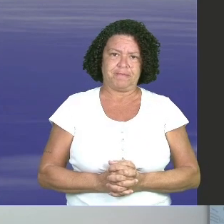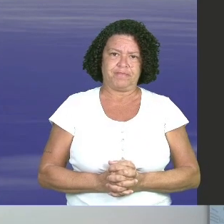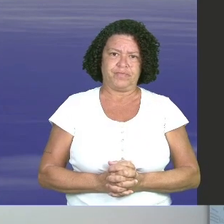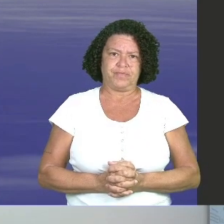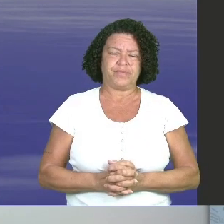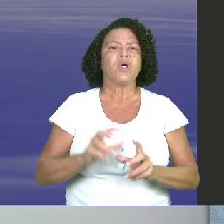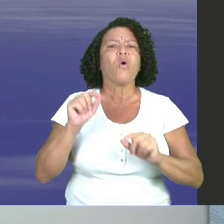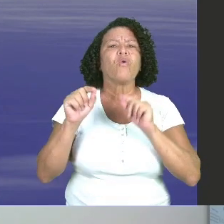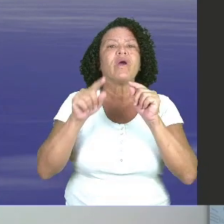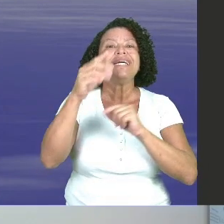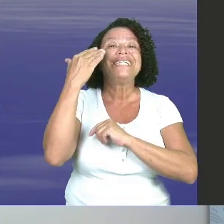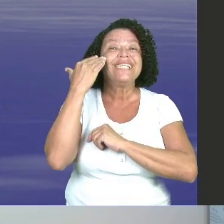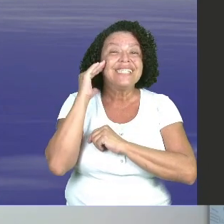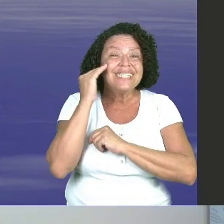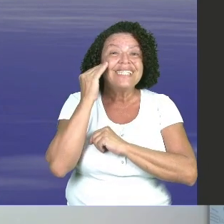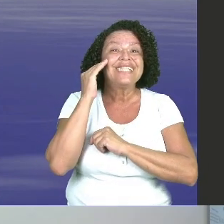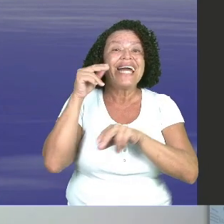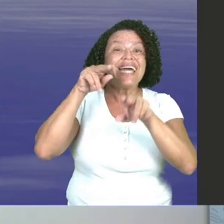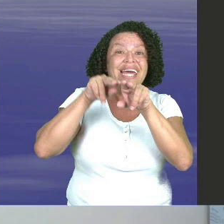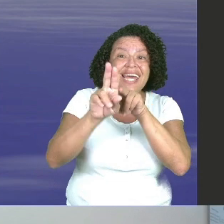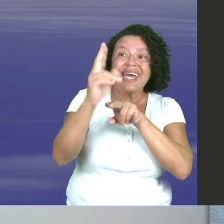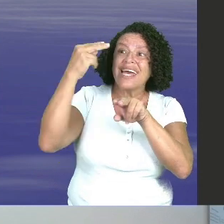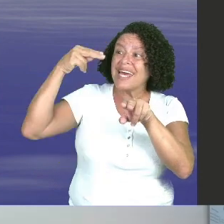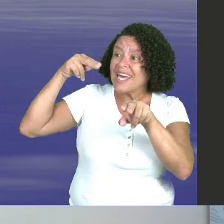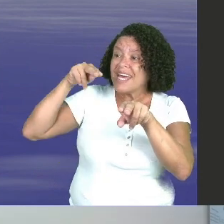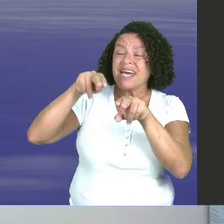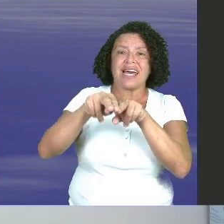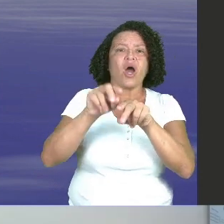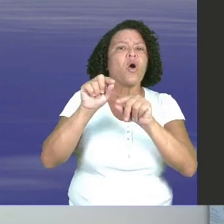O que você entende por reencarnação, né?